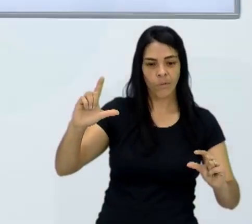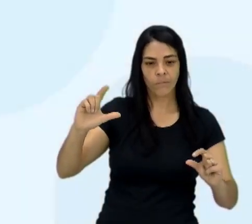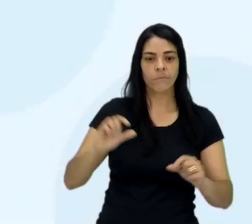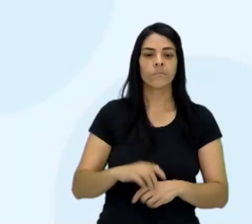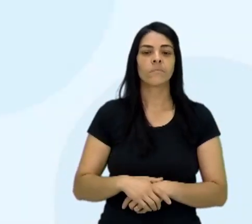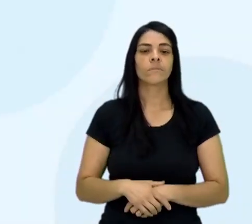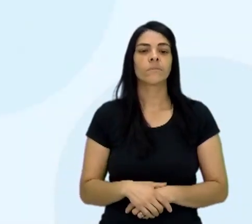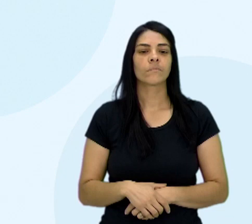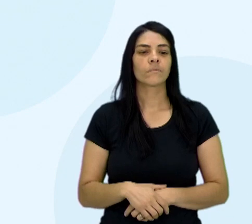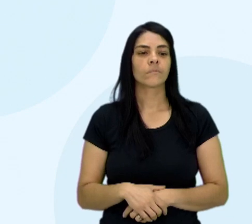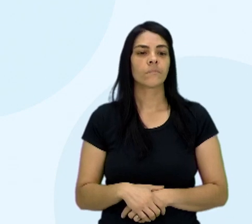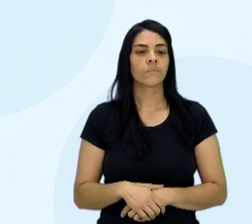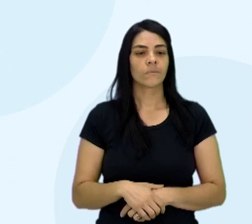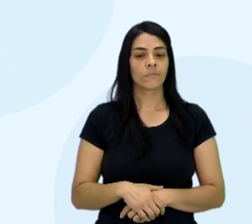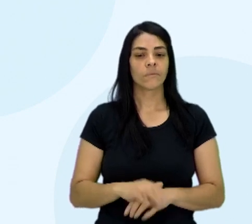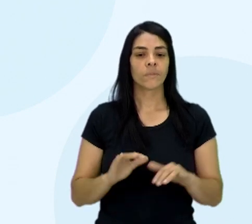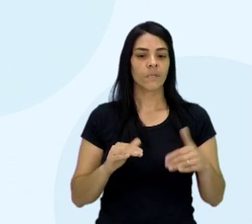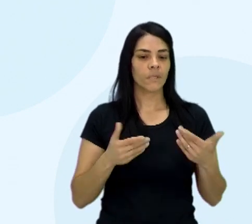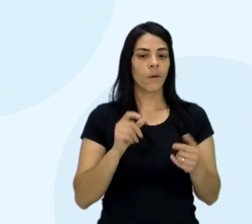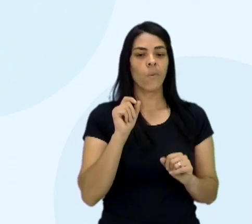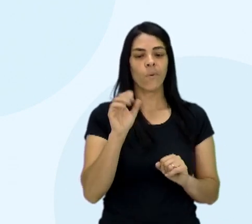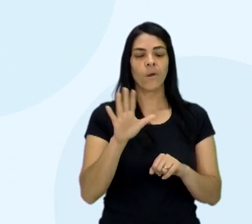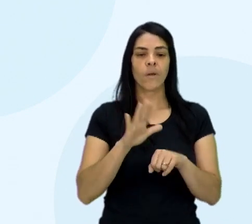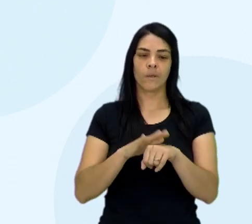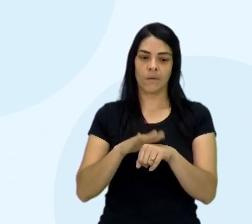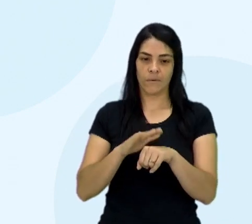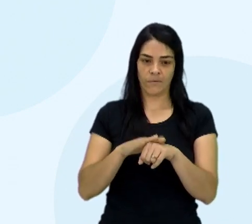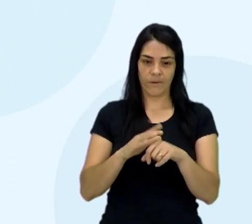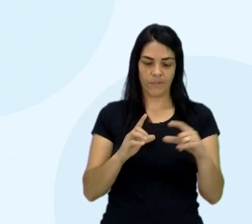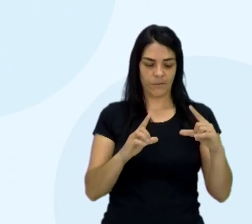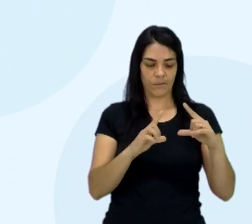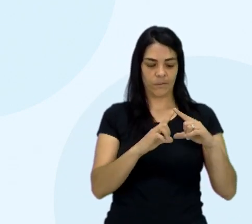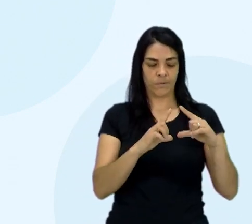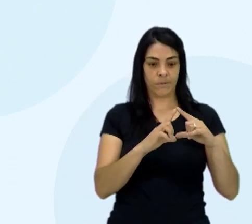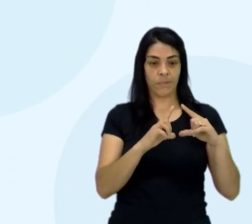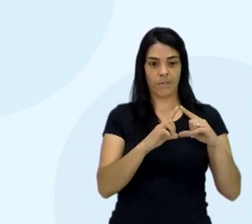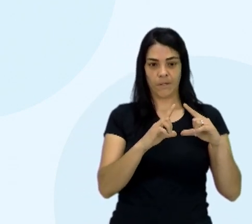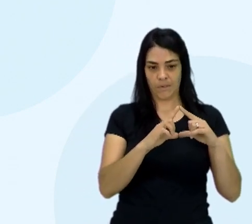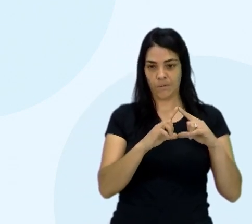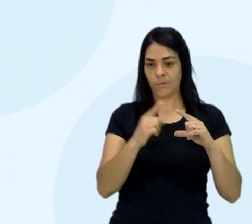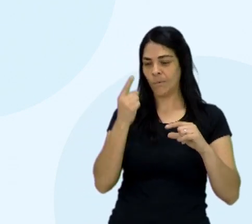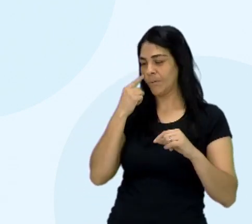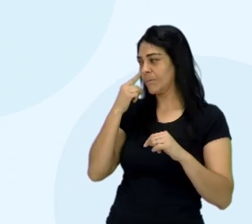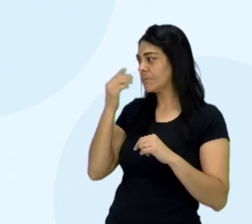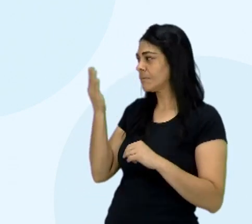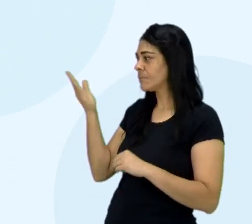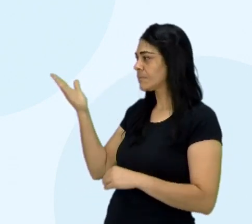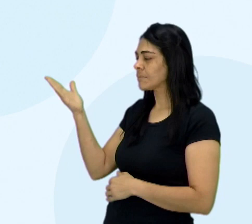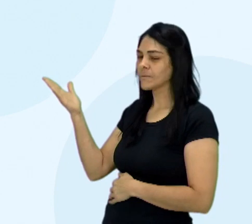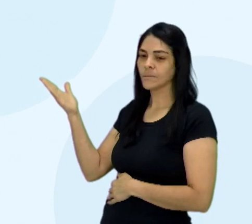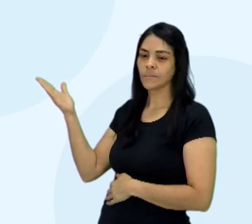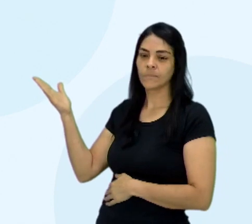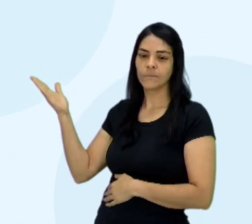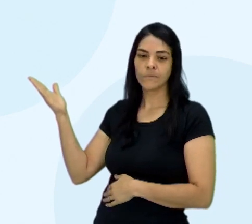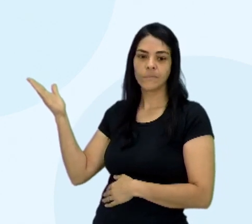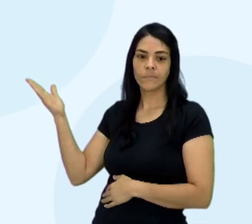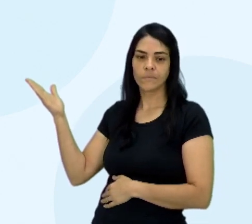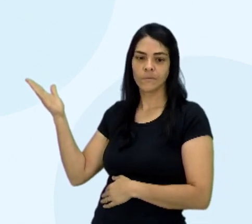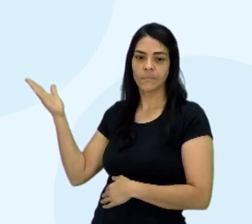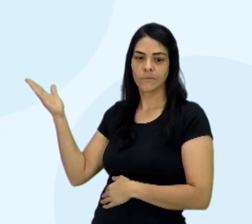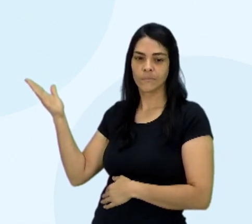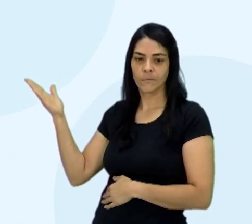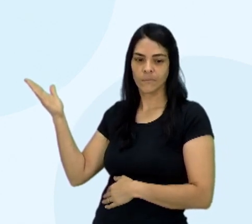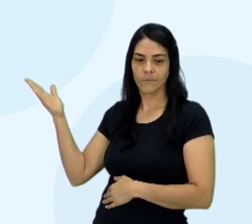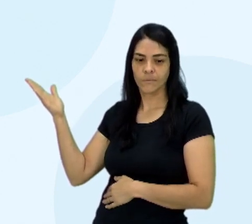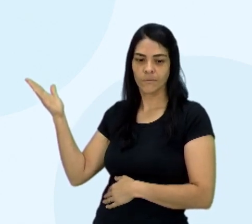aqui. Então, o que eu fiz? Eu peguei aquele triângulinho, né? Nós temos o triângulo grande, que eu vou chamar esse aqui, ó.